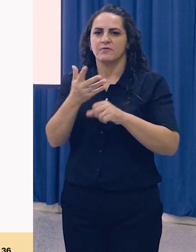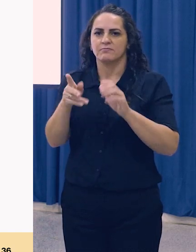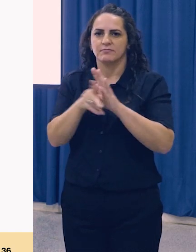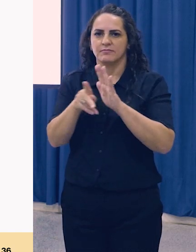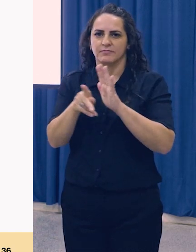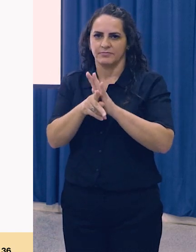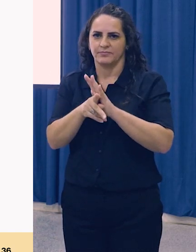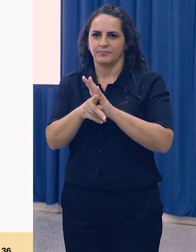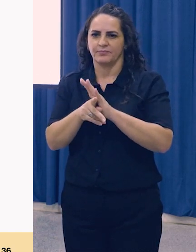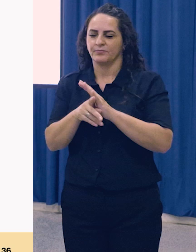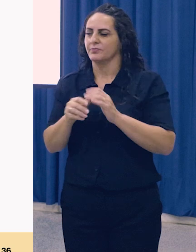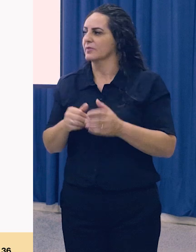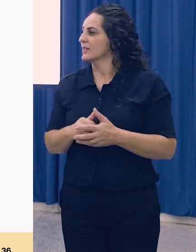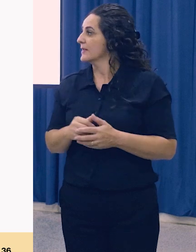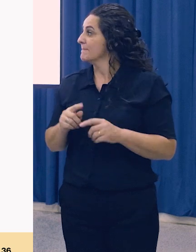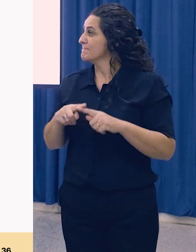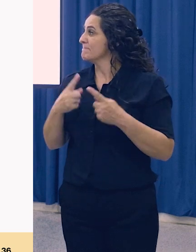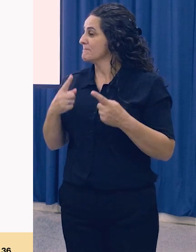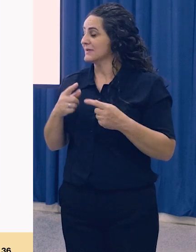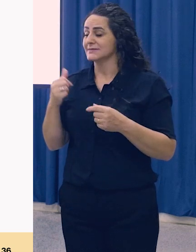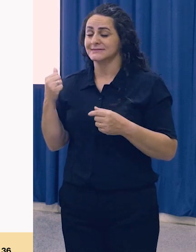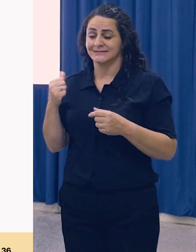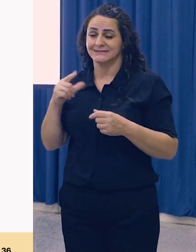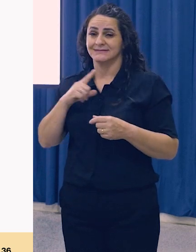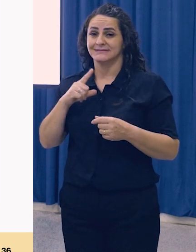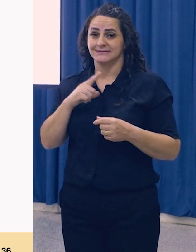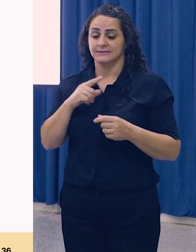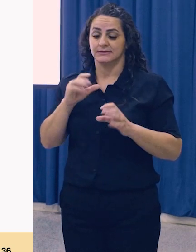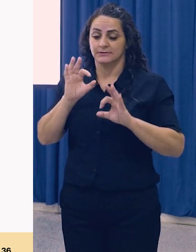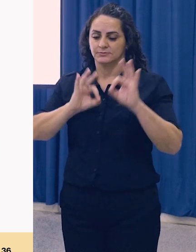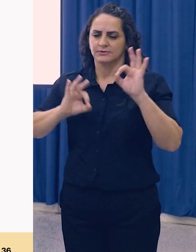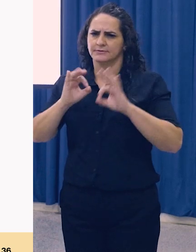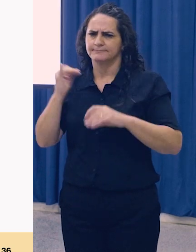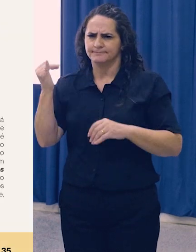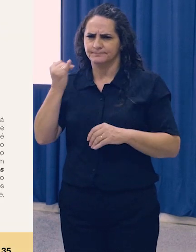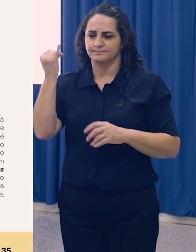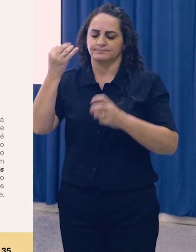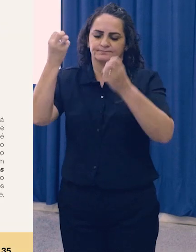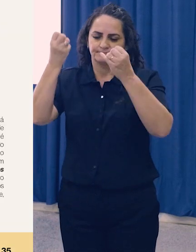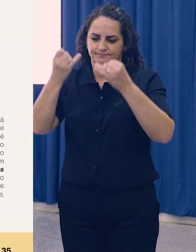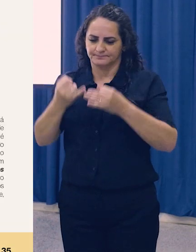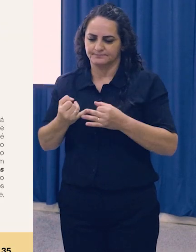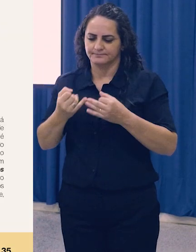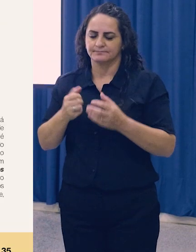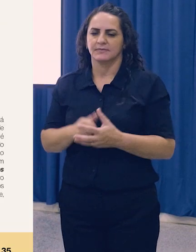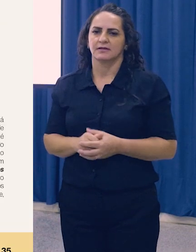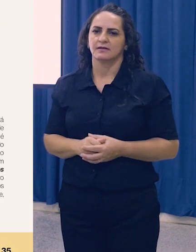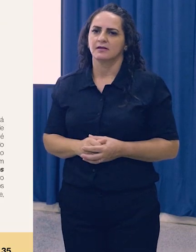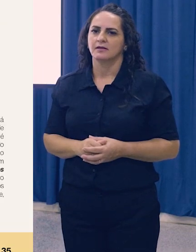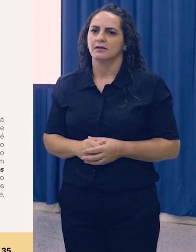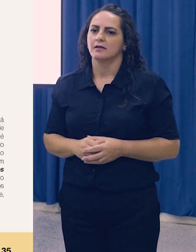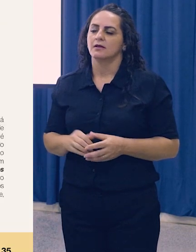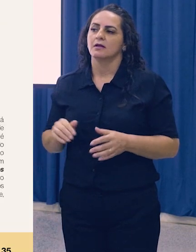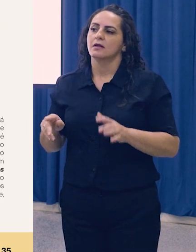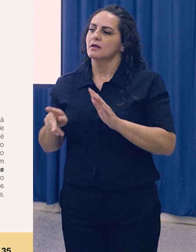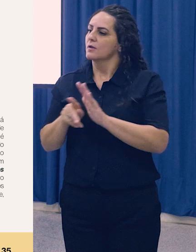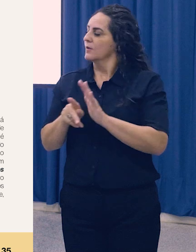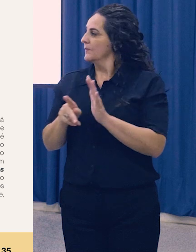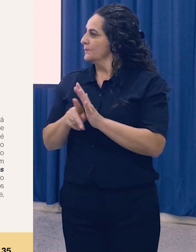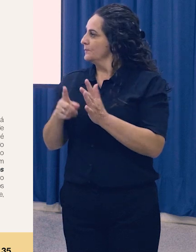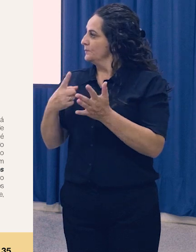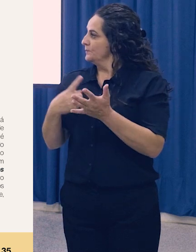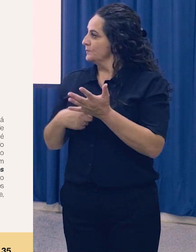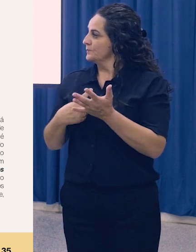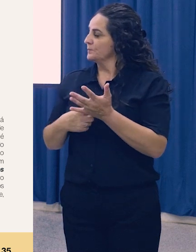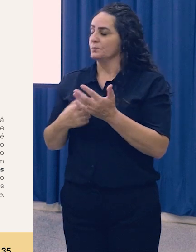seu filme. Só que aqui tem um ponto bem importante que eu até gostaria de destacar, que é o compromisso e a